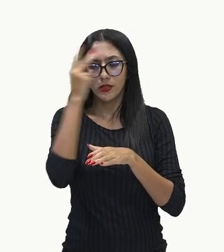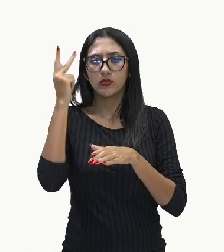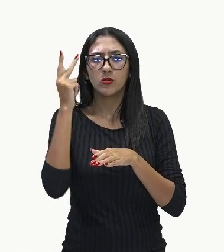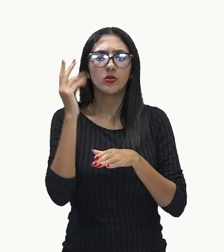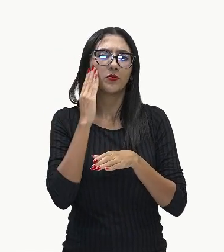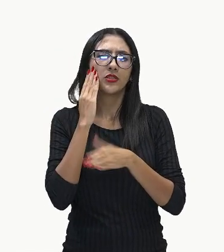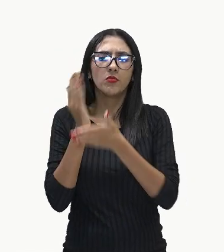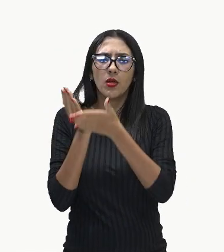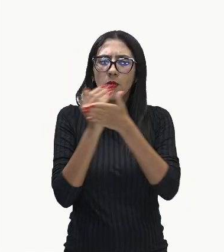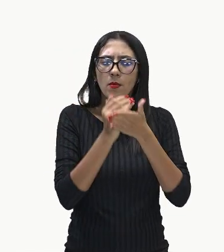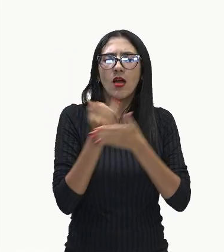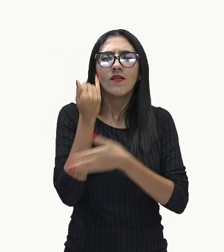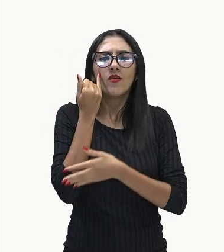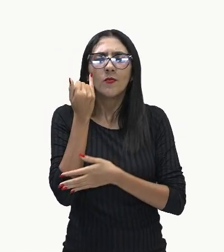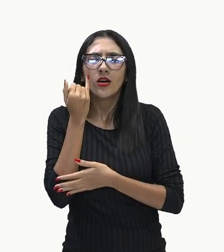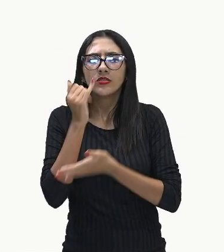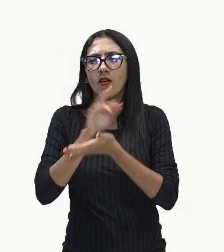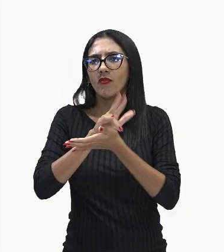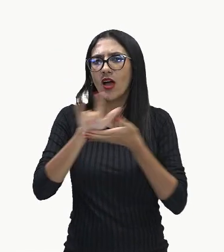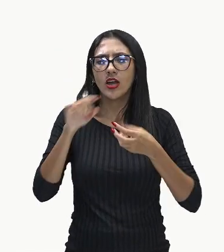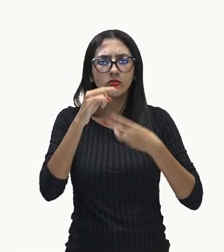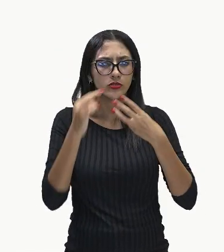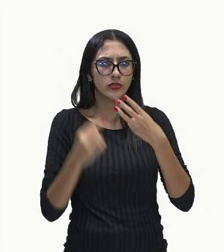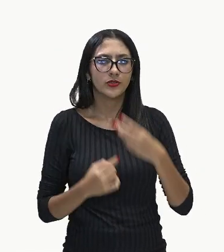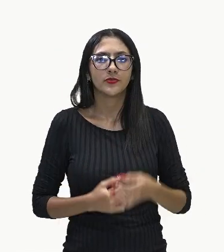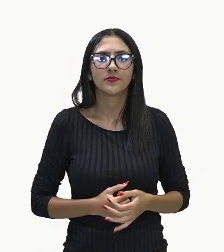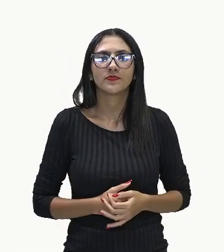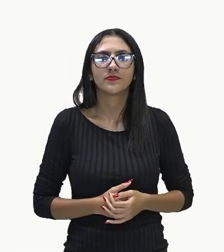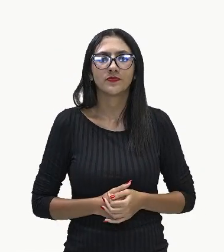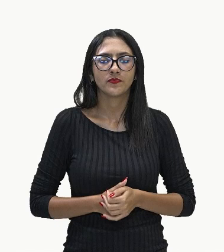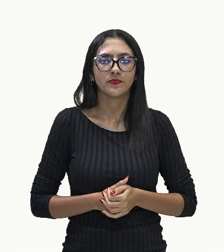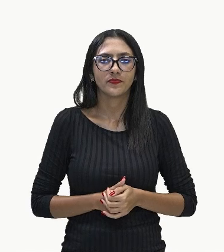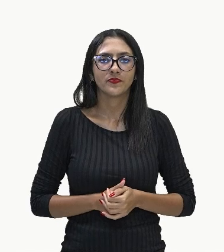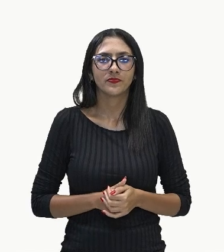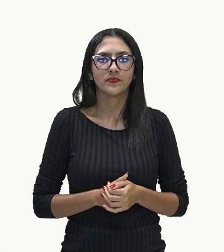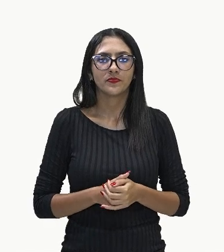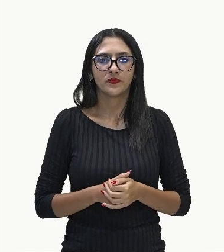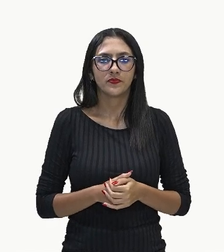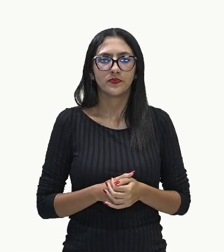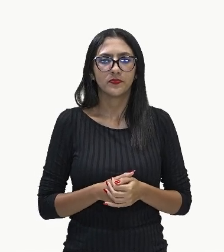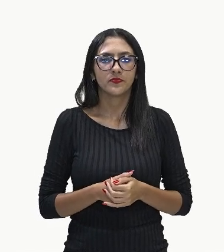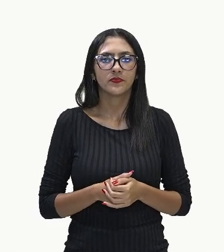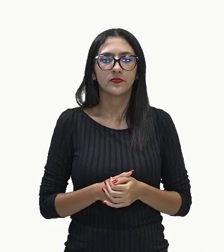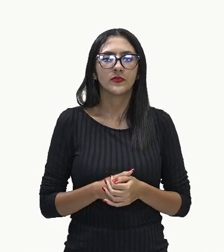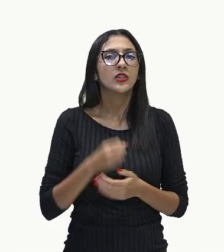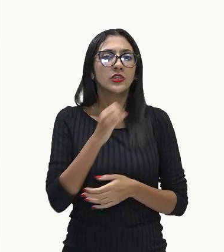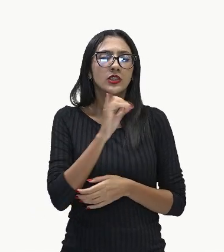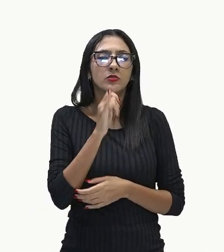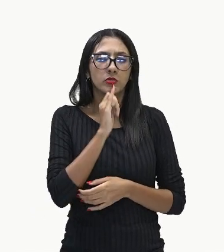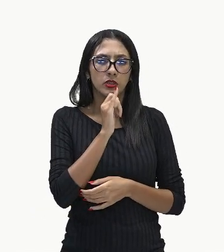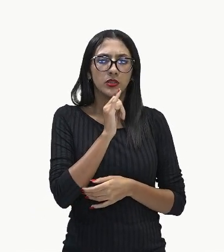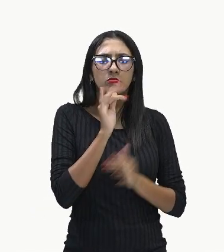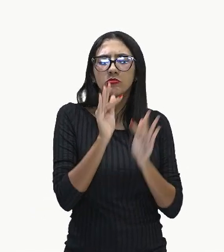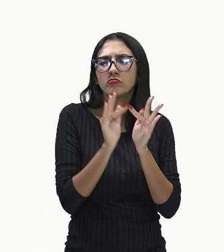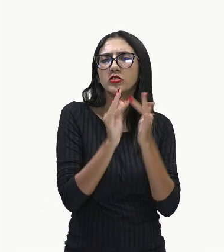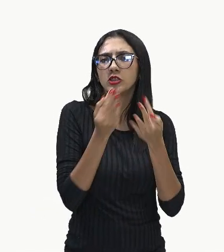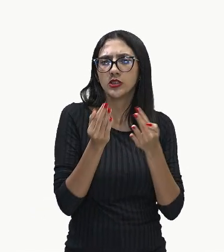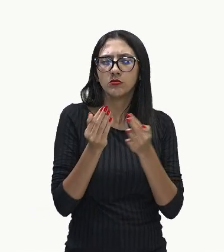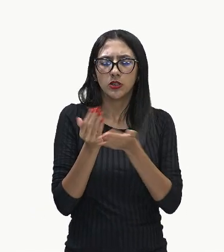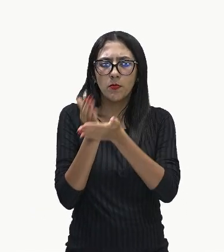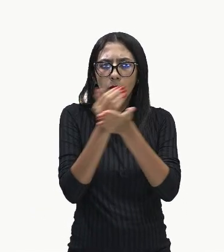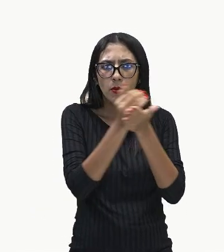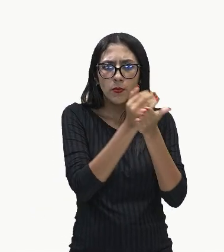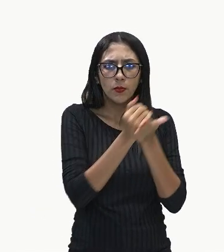delas. Se for realizada uma amostra simples, existe a probabilidade de os